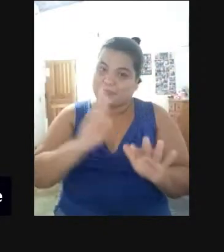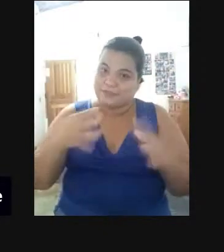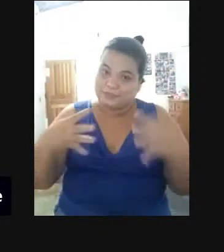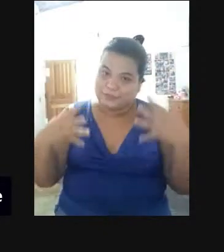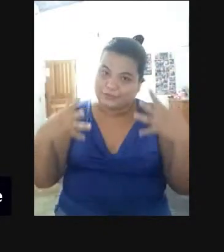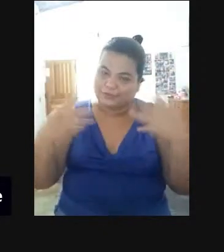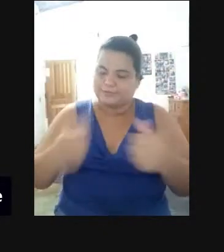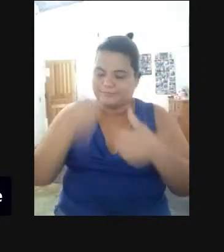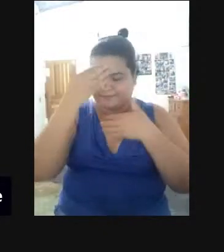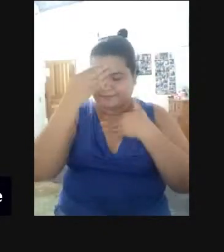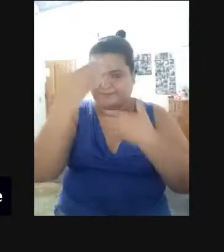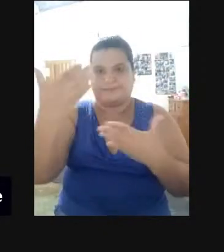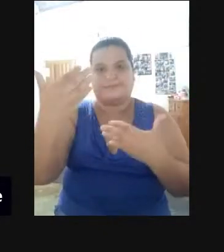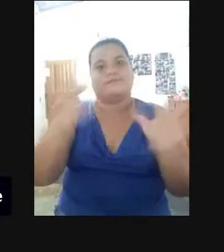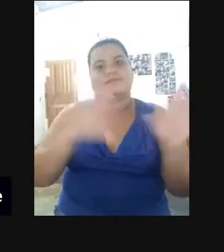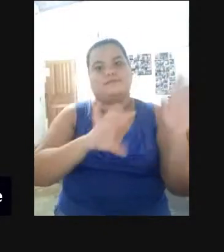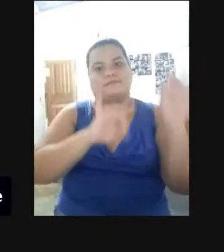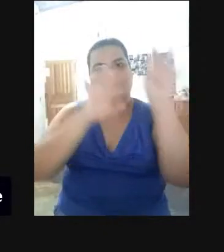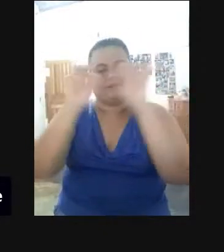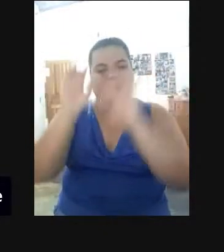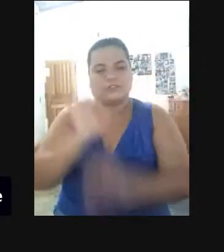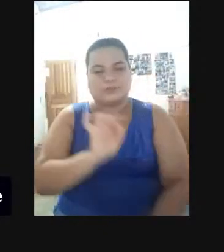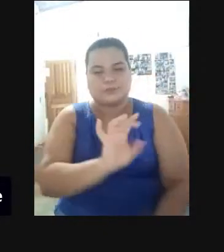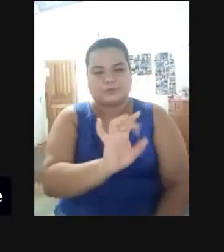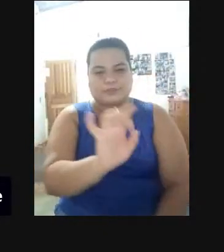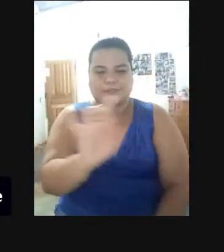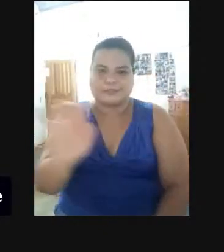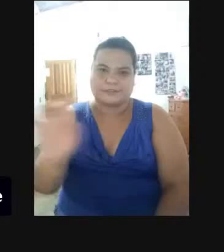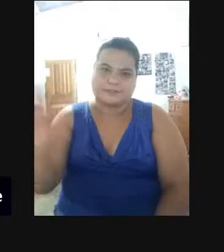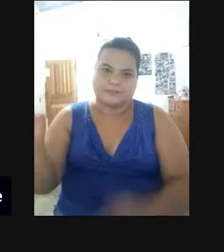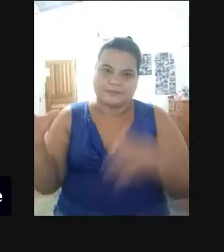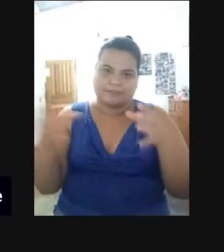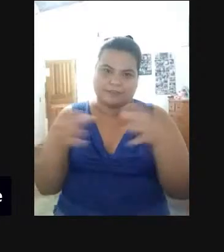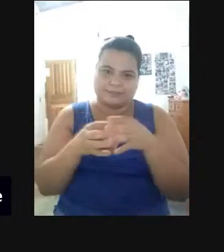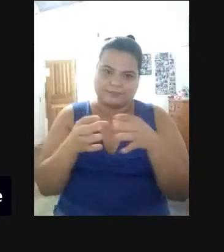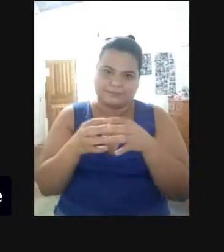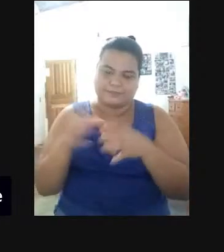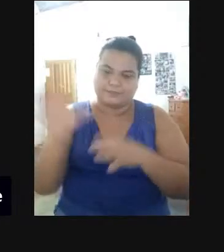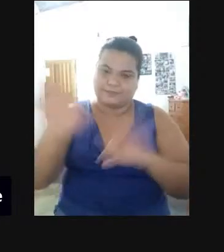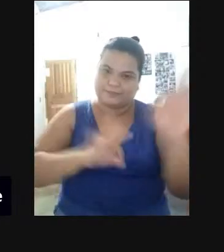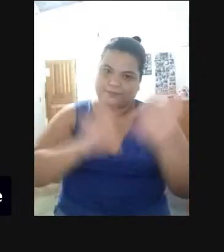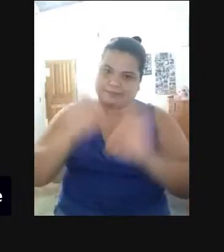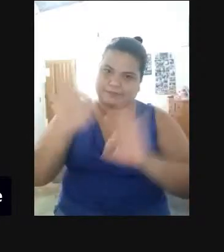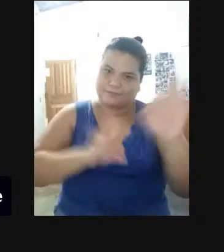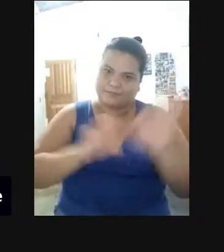agradeço especialmente a cada um de vocês da comissão de organização da Semana Acadêmica.